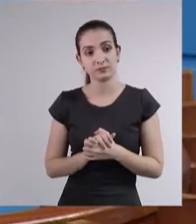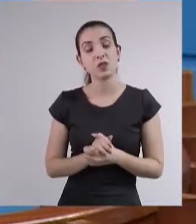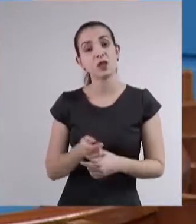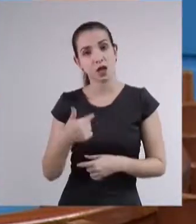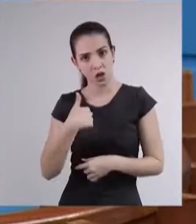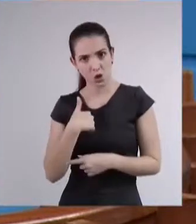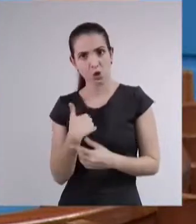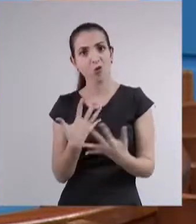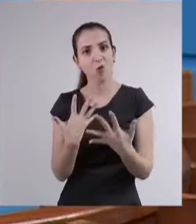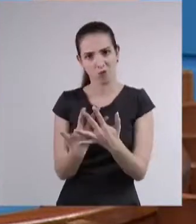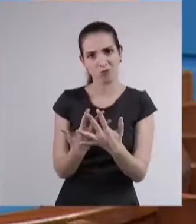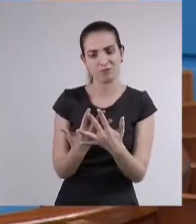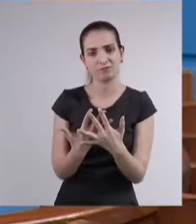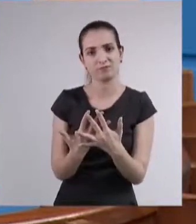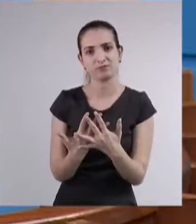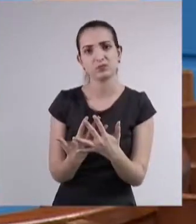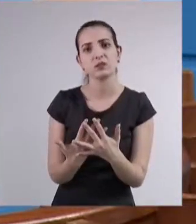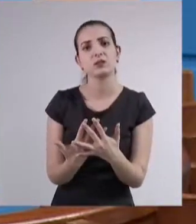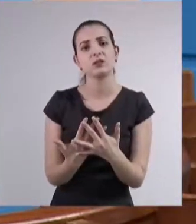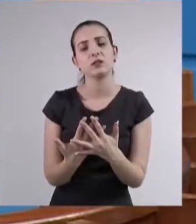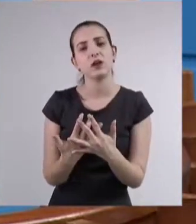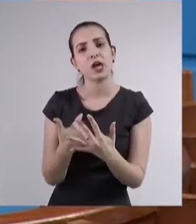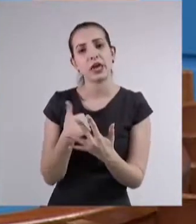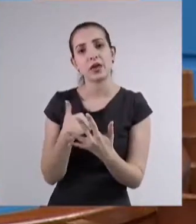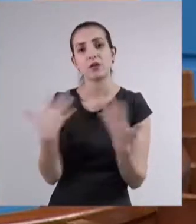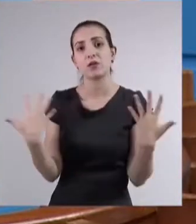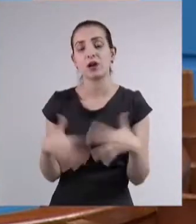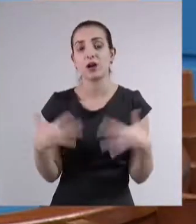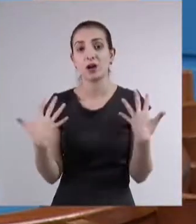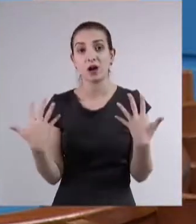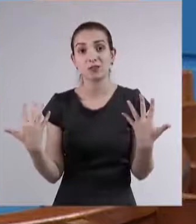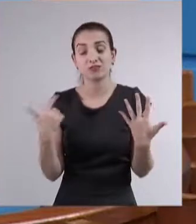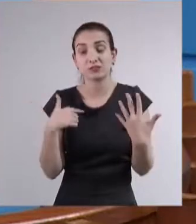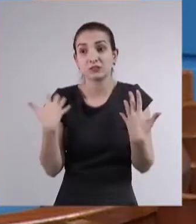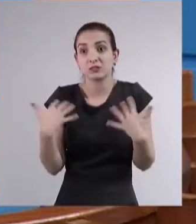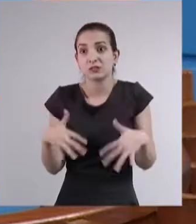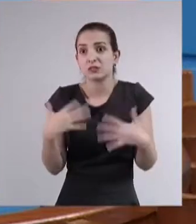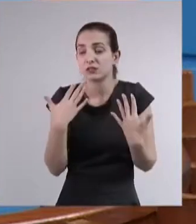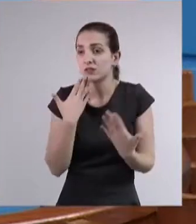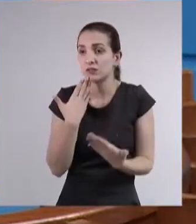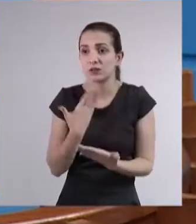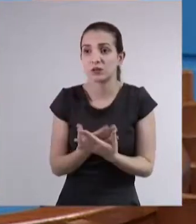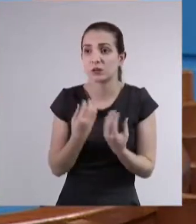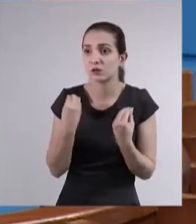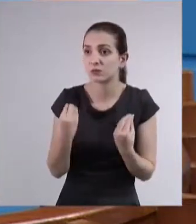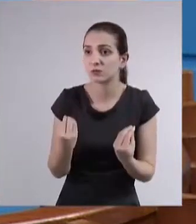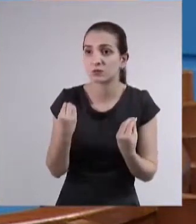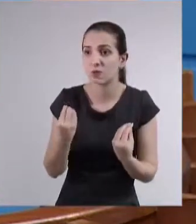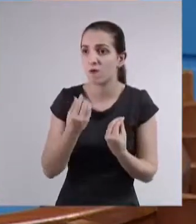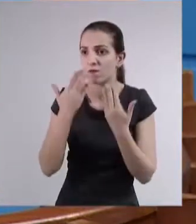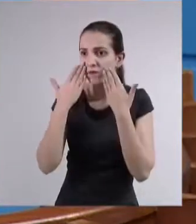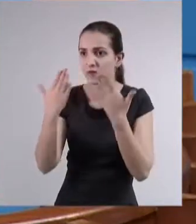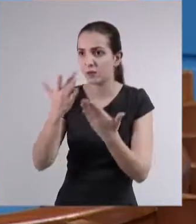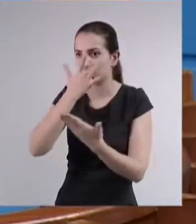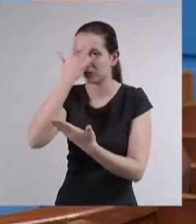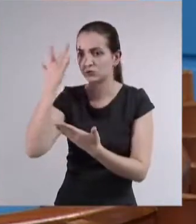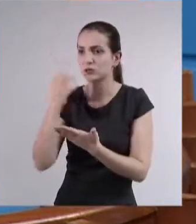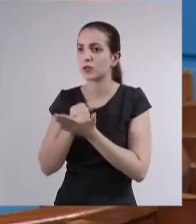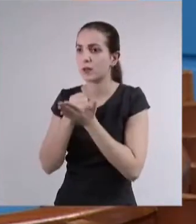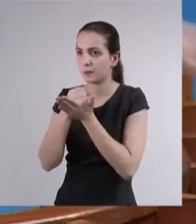Eu confesso que estou estarrecido de ver pessoas que apoiam